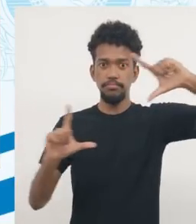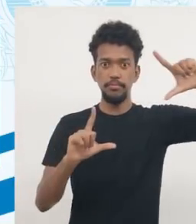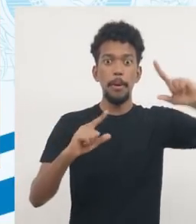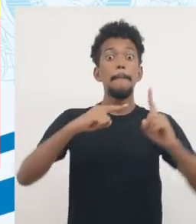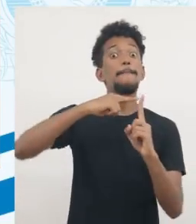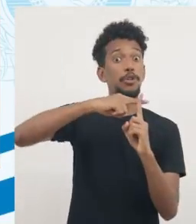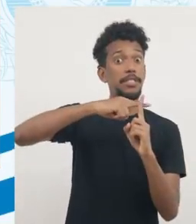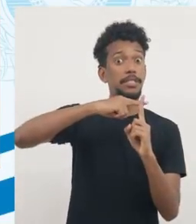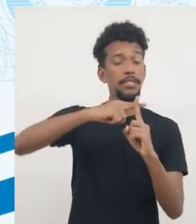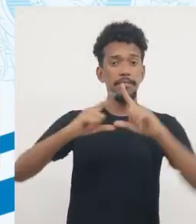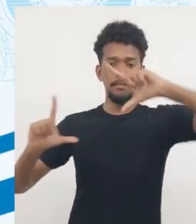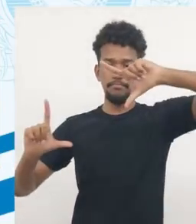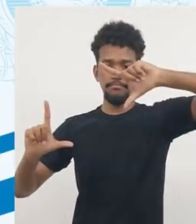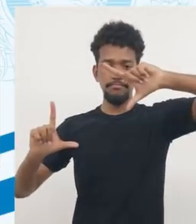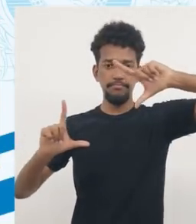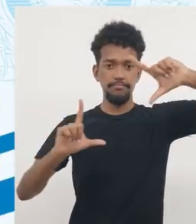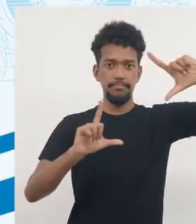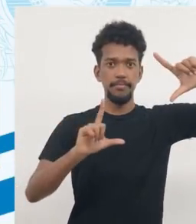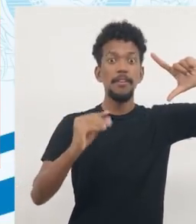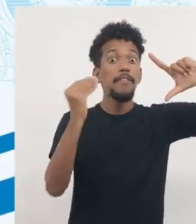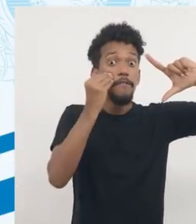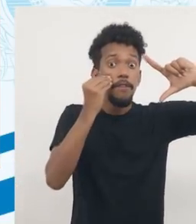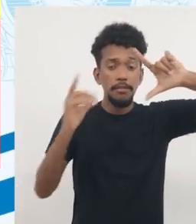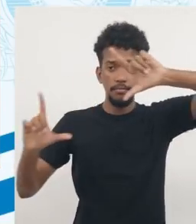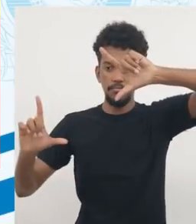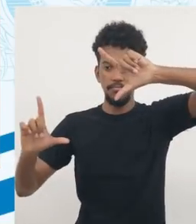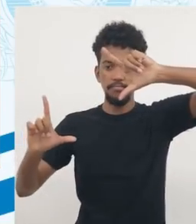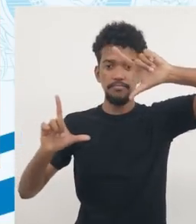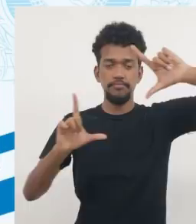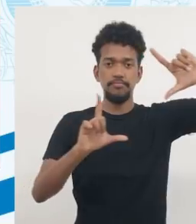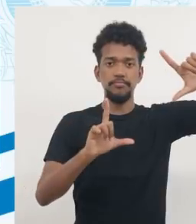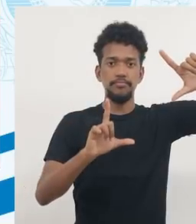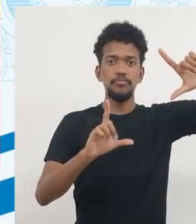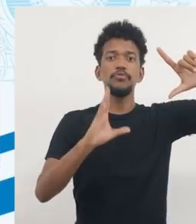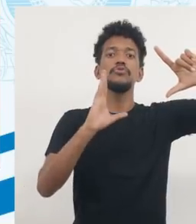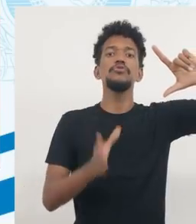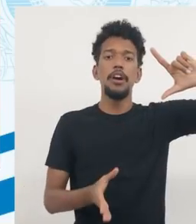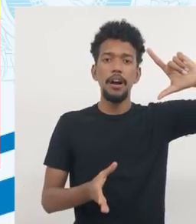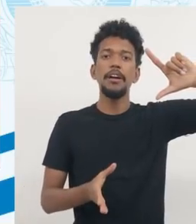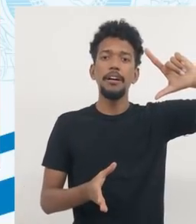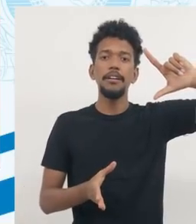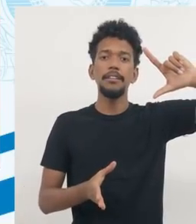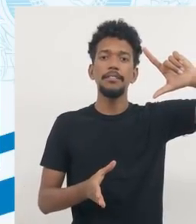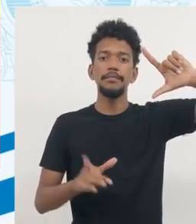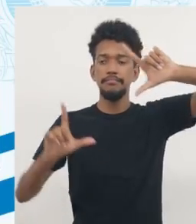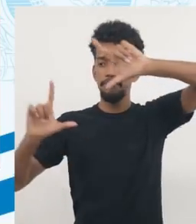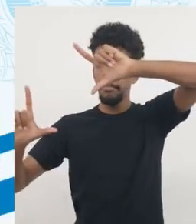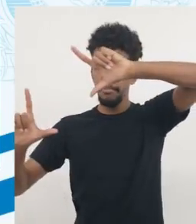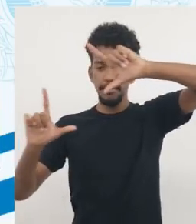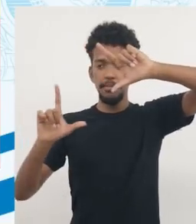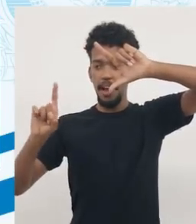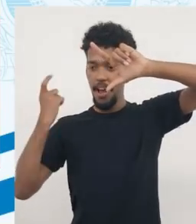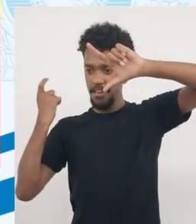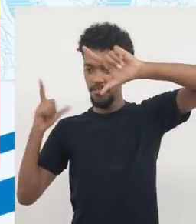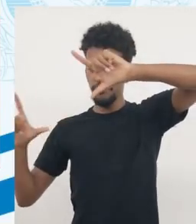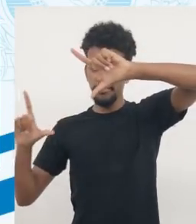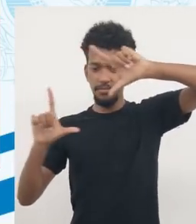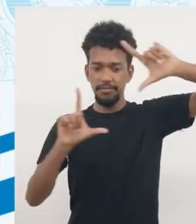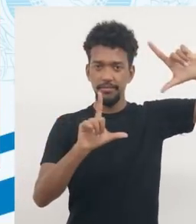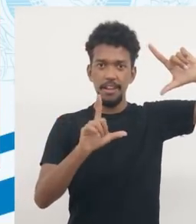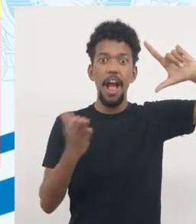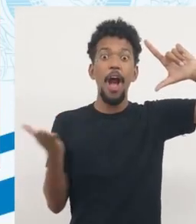unidades positivas. Veja a movimentação de uma figura para